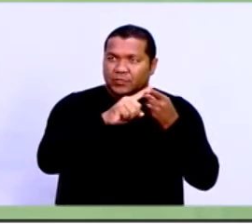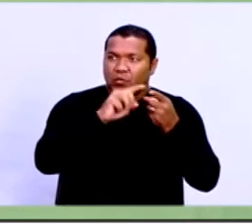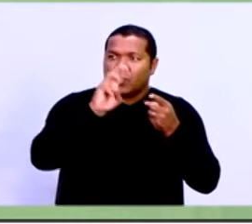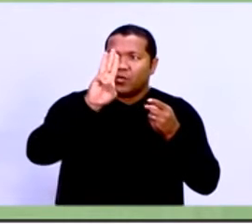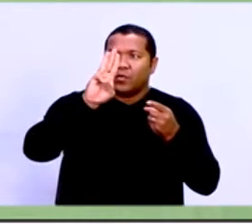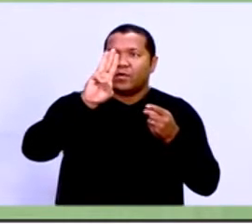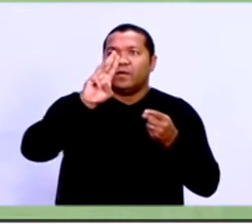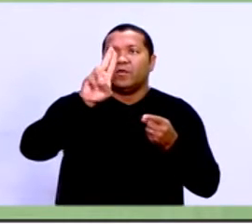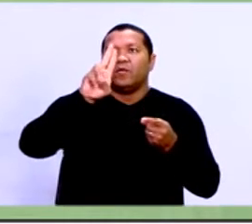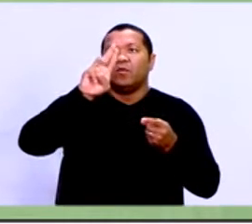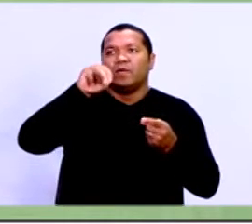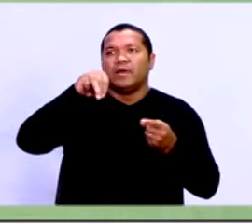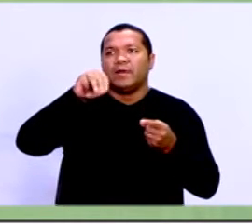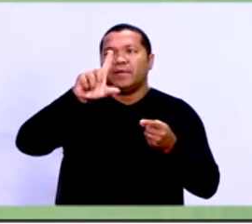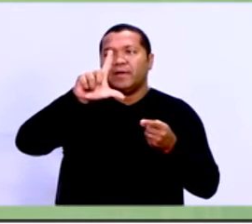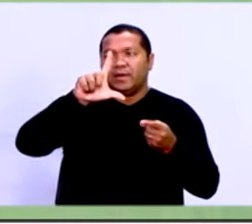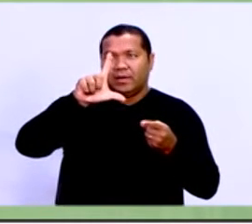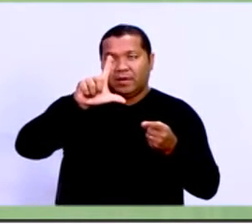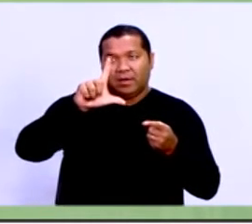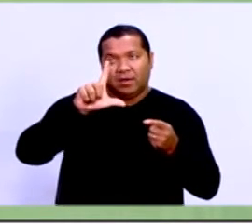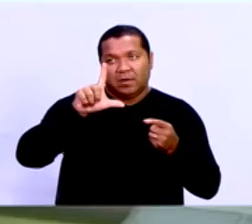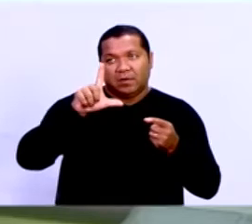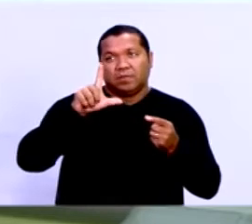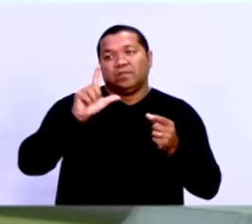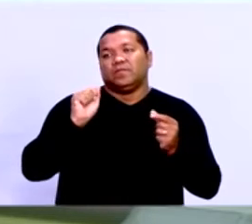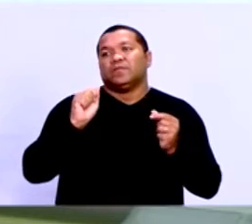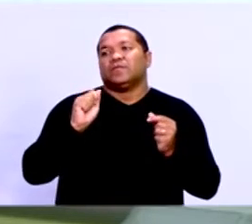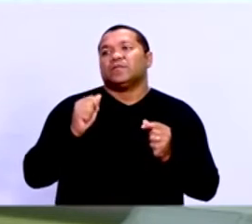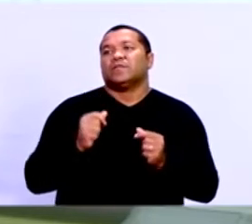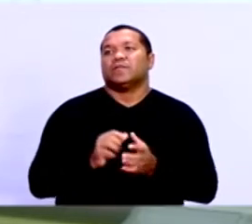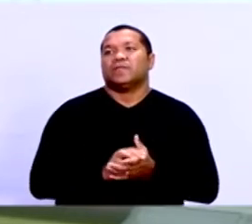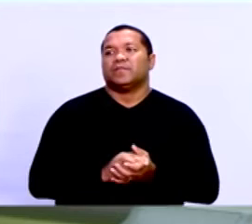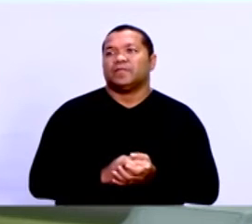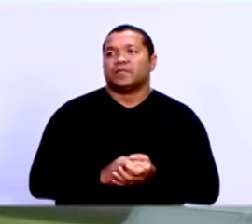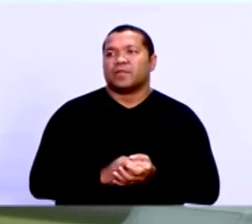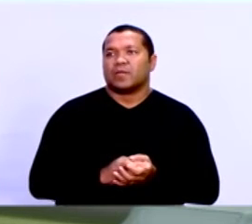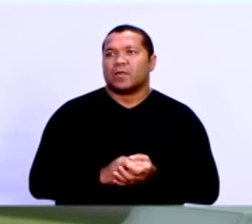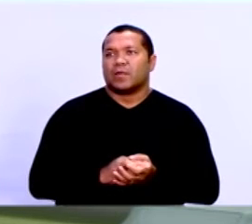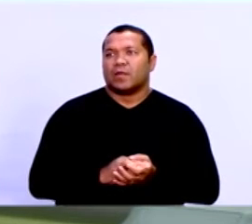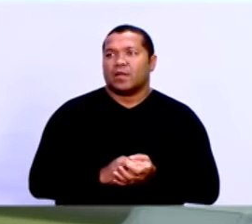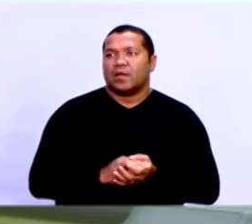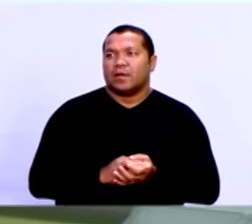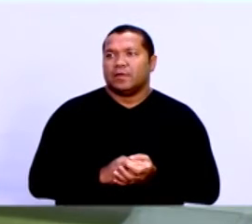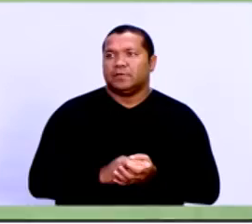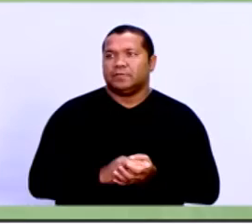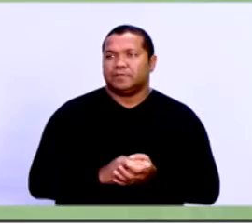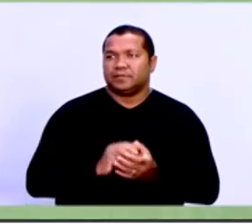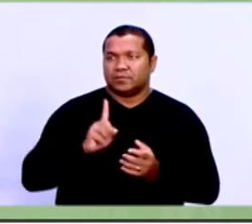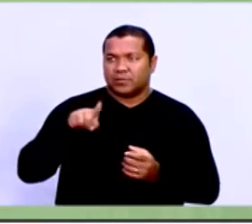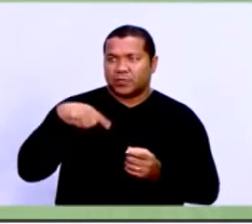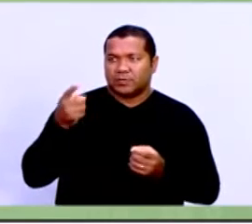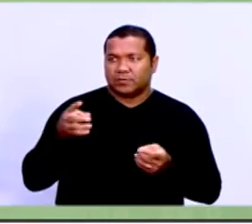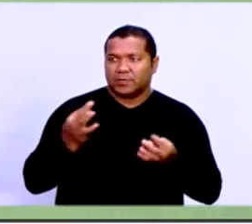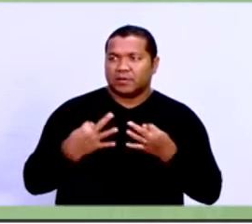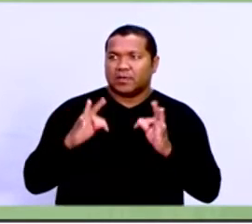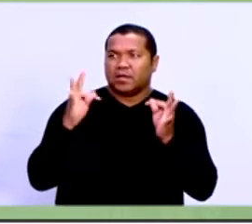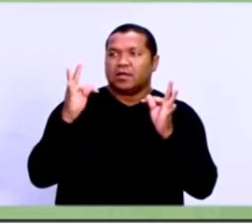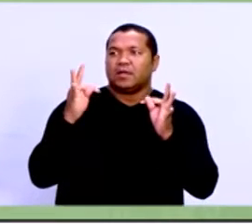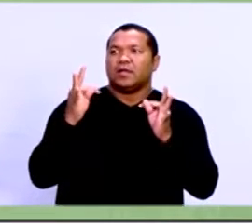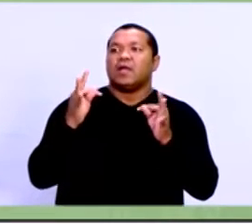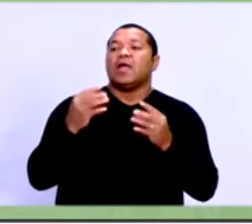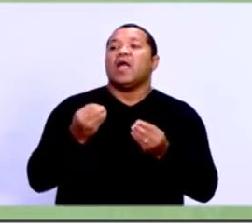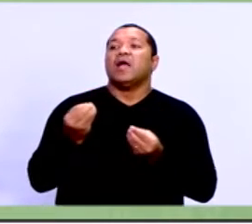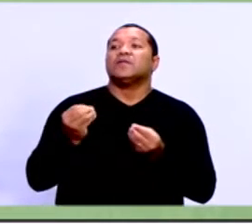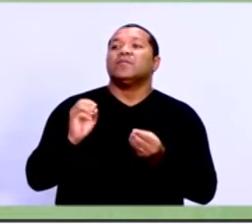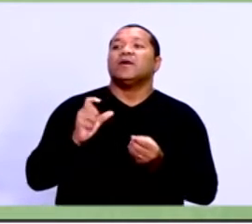ml mais especificamente dentro do ciclo de desenvolvimento a próxima técnica é a arquitetura que faz